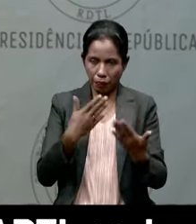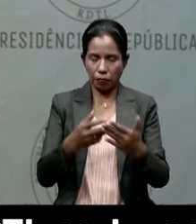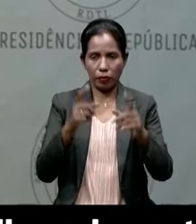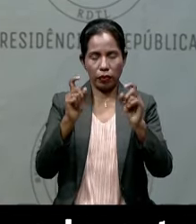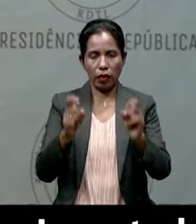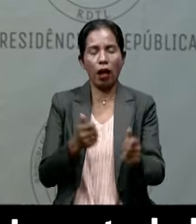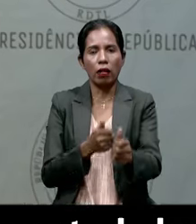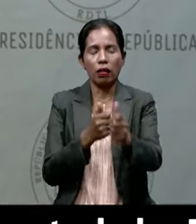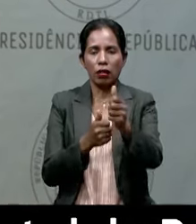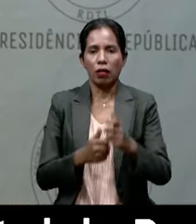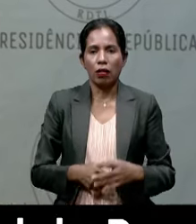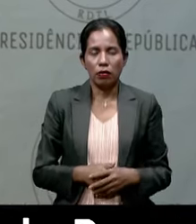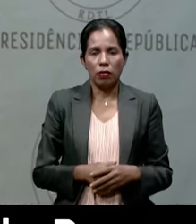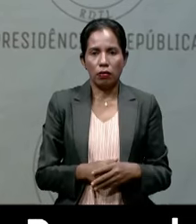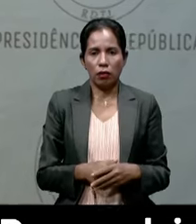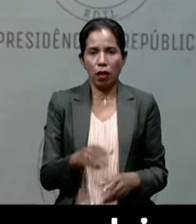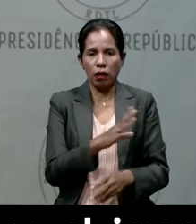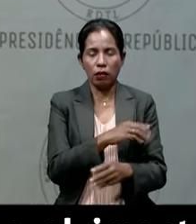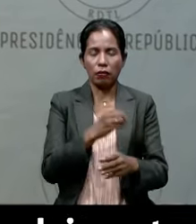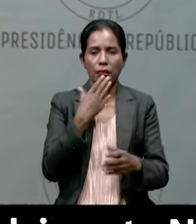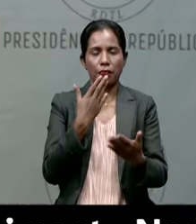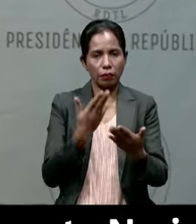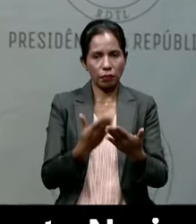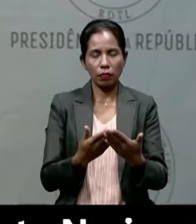de situações que podiam ser, no limite, até de tráfico